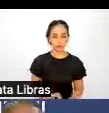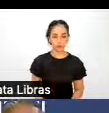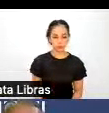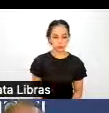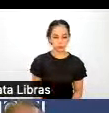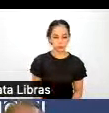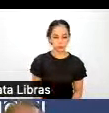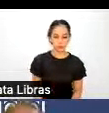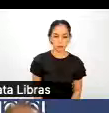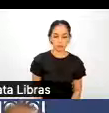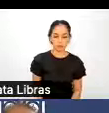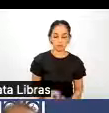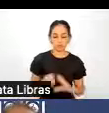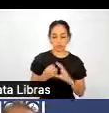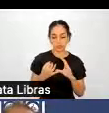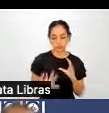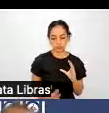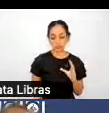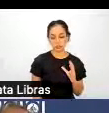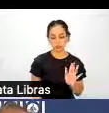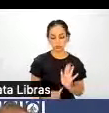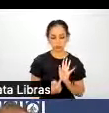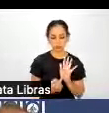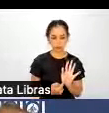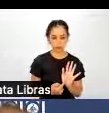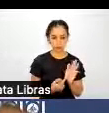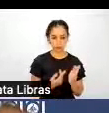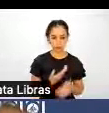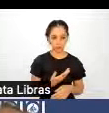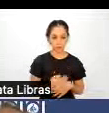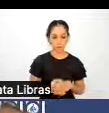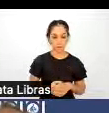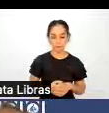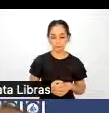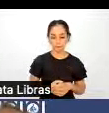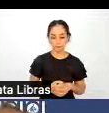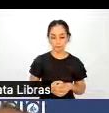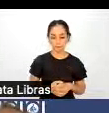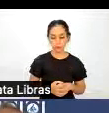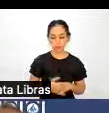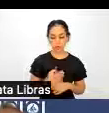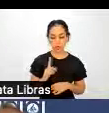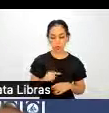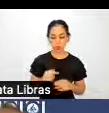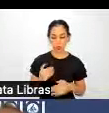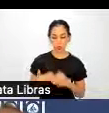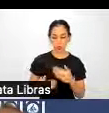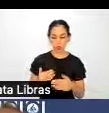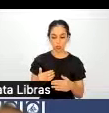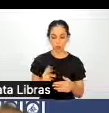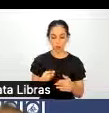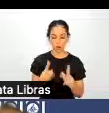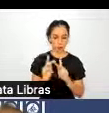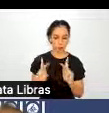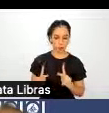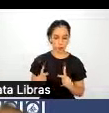as características, né, que são mostradas no quadro, e o diagrama de processo, que também é um programa